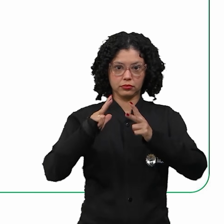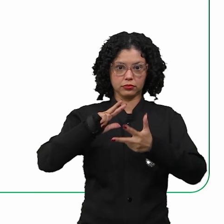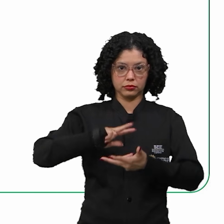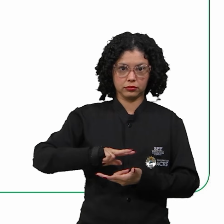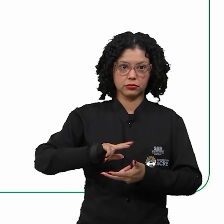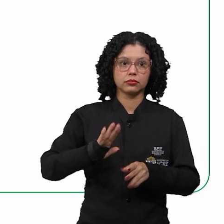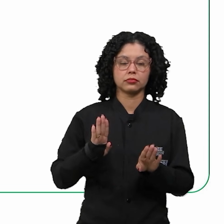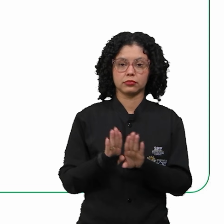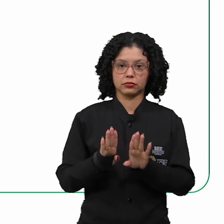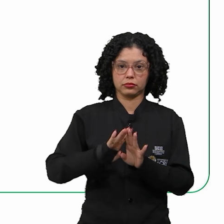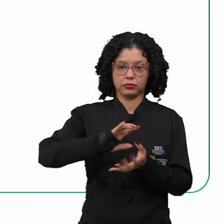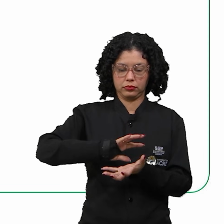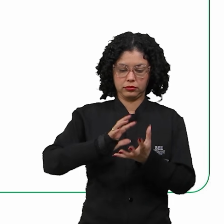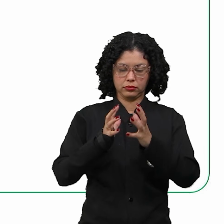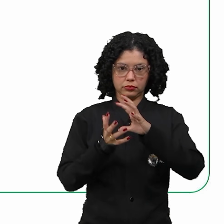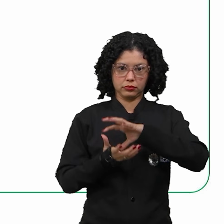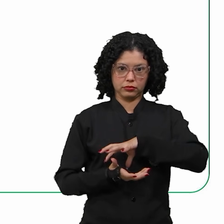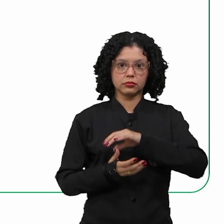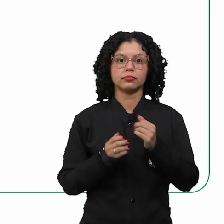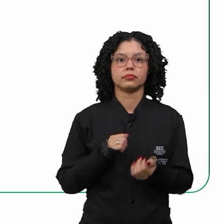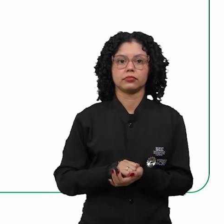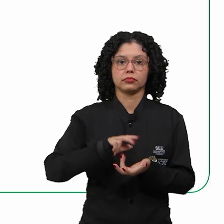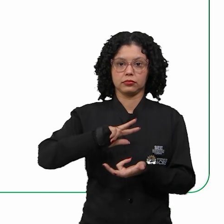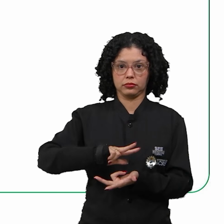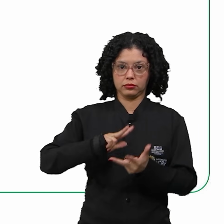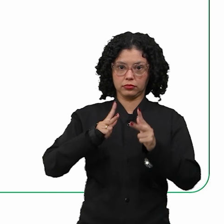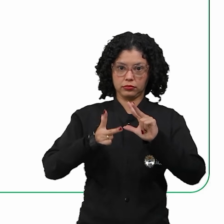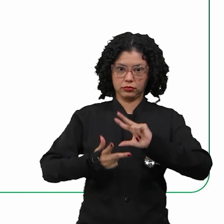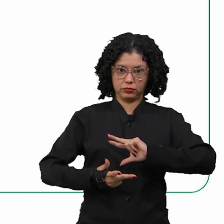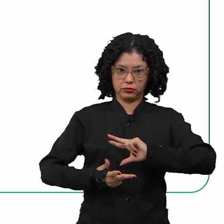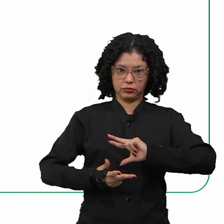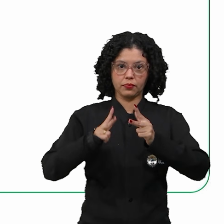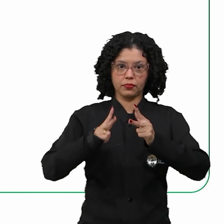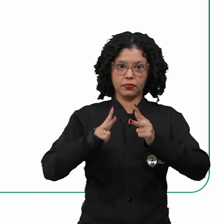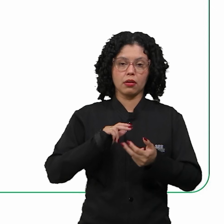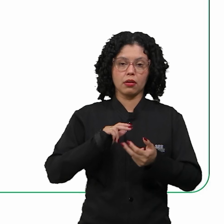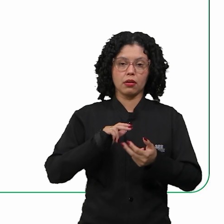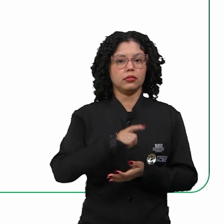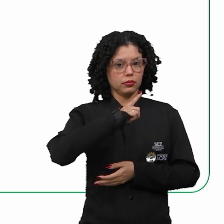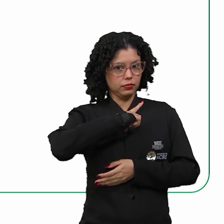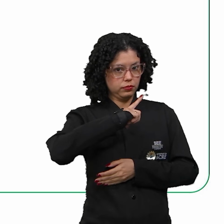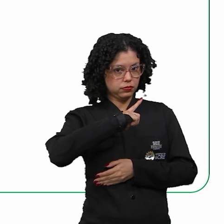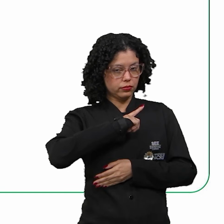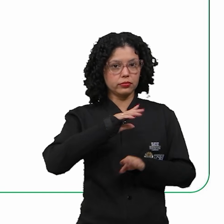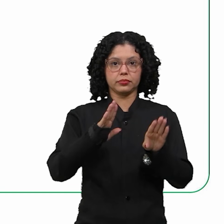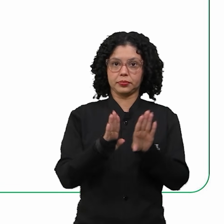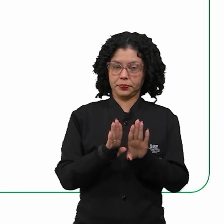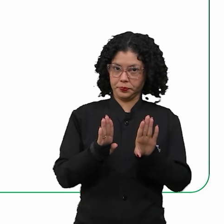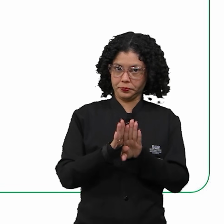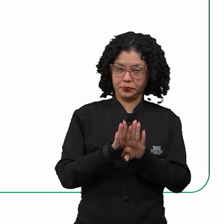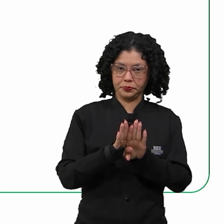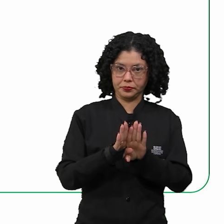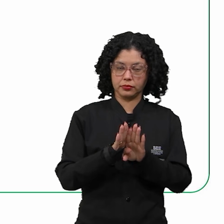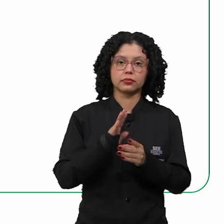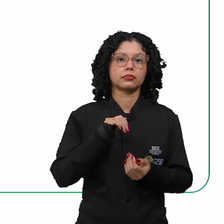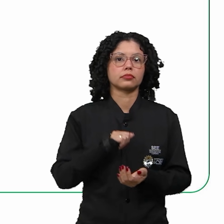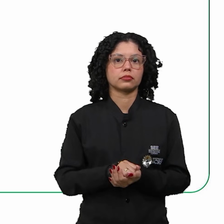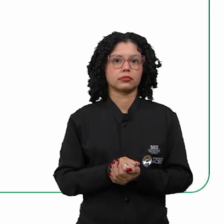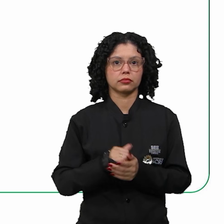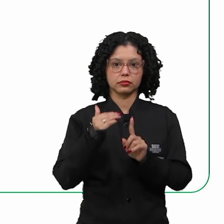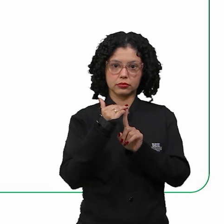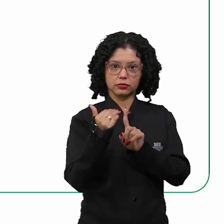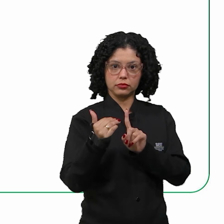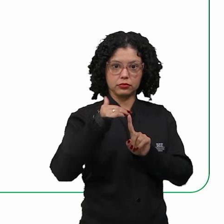corpos redondos. Os poliedros, eles são os que possuem faces planas. Essas